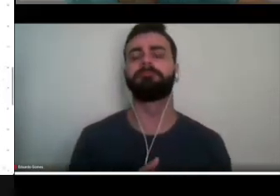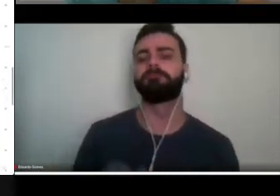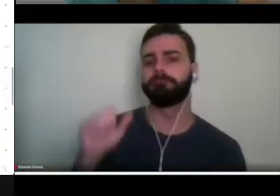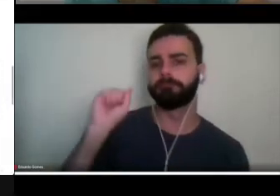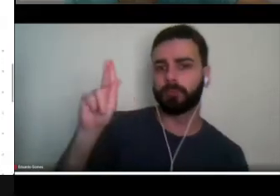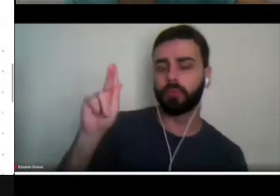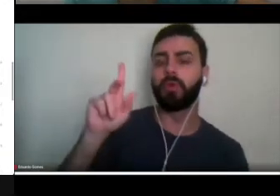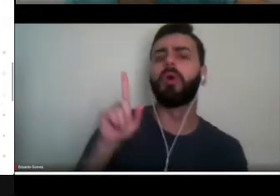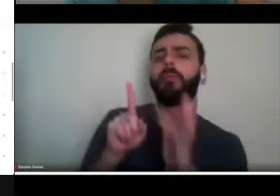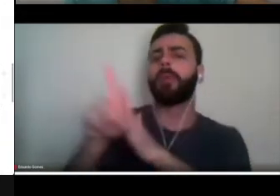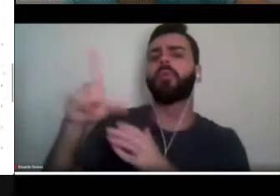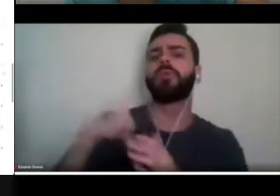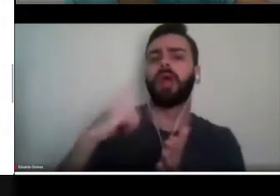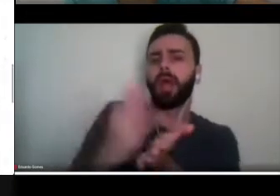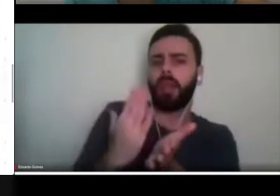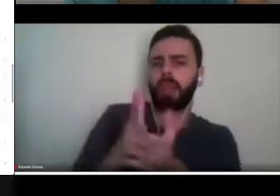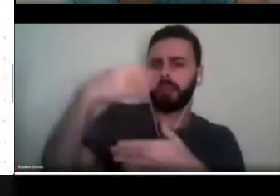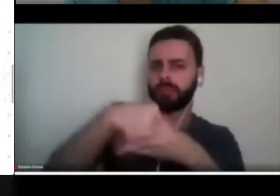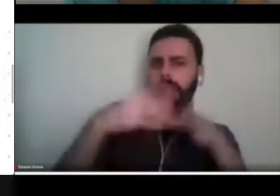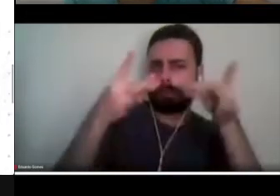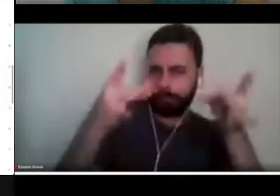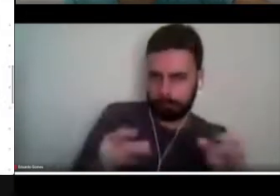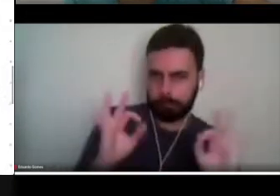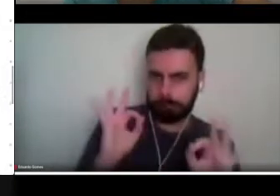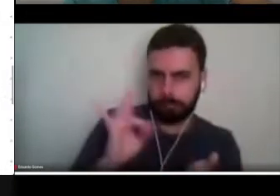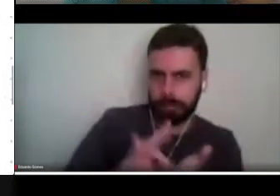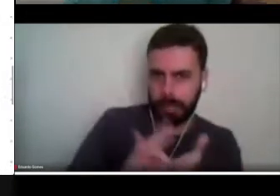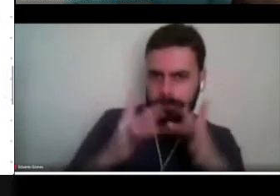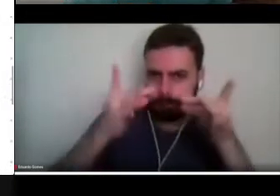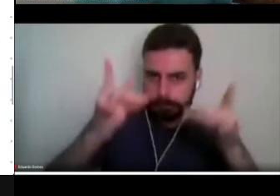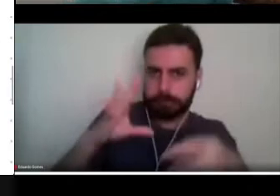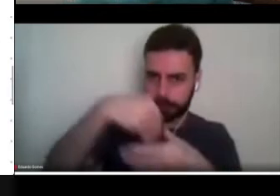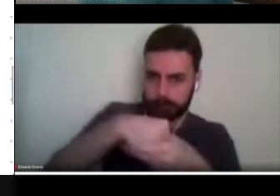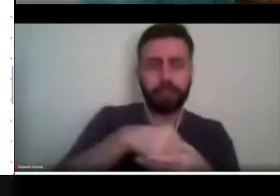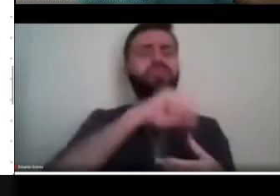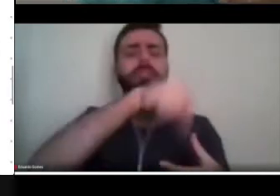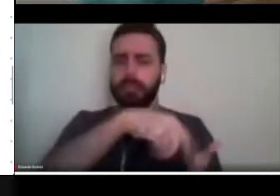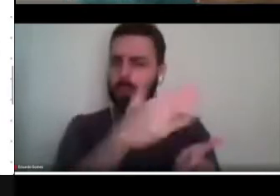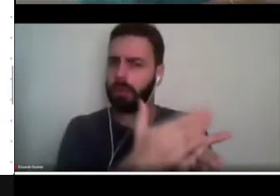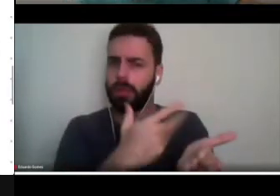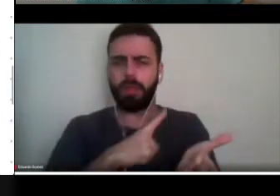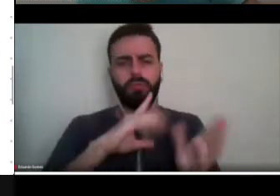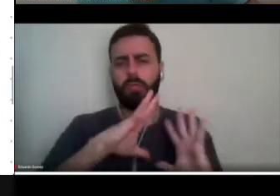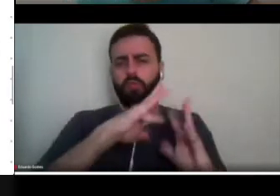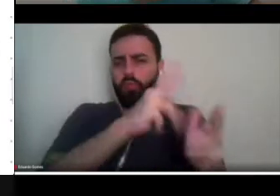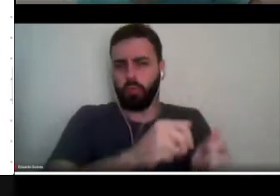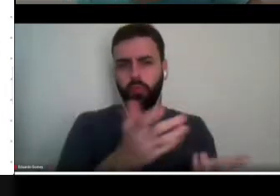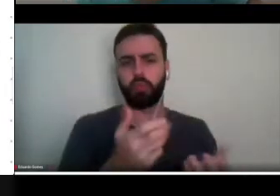Fala. Aqui, ó, no livro, ele discute dessa forma aqui, ó,